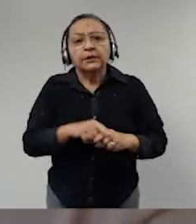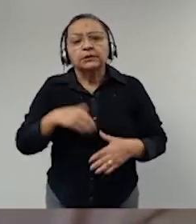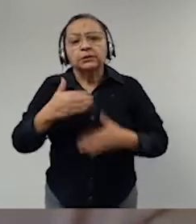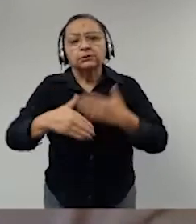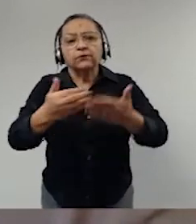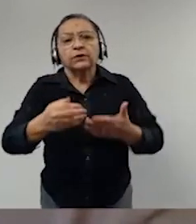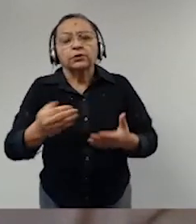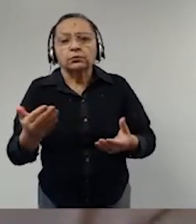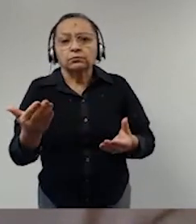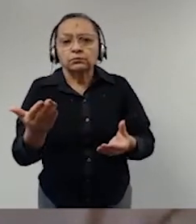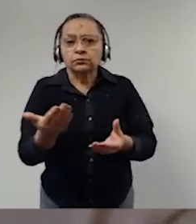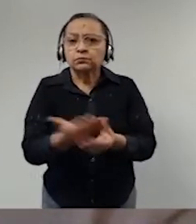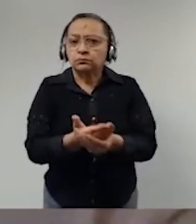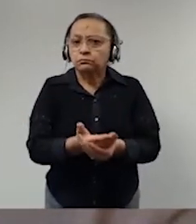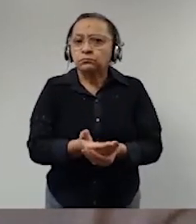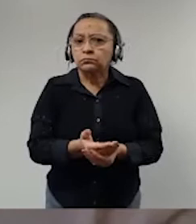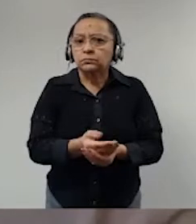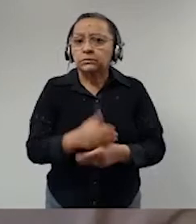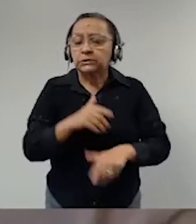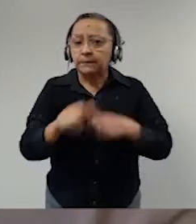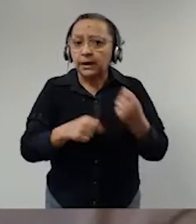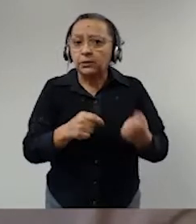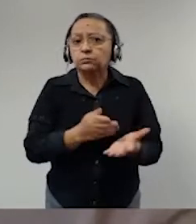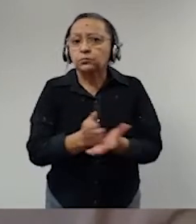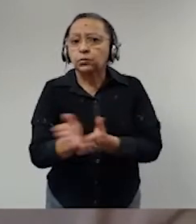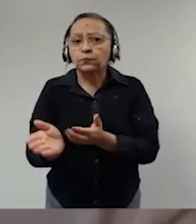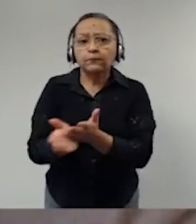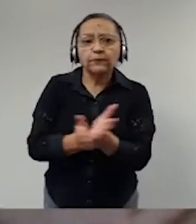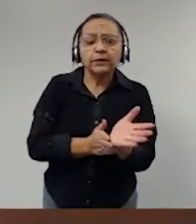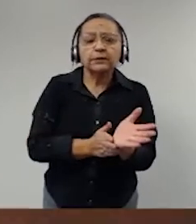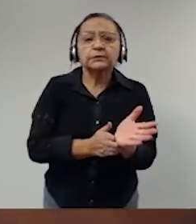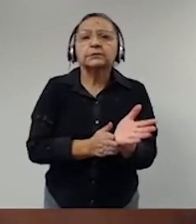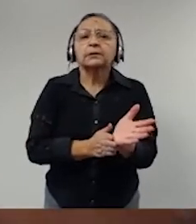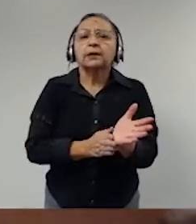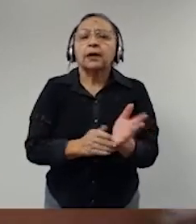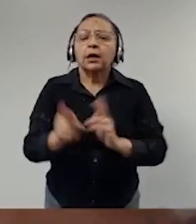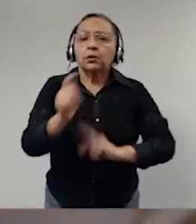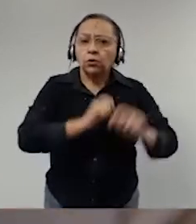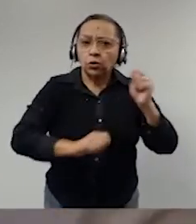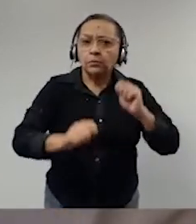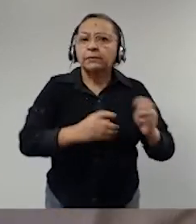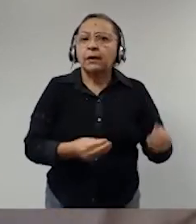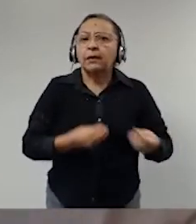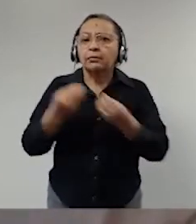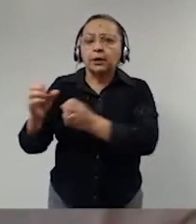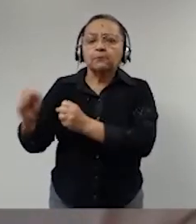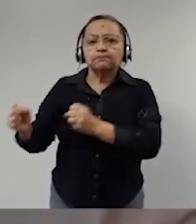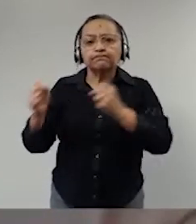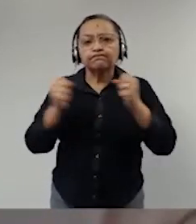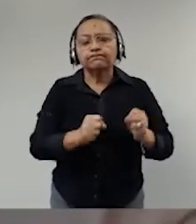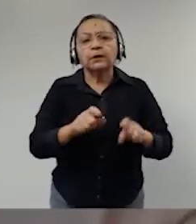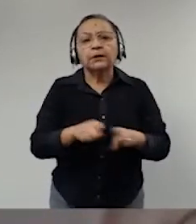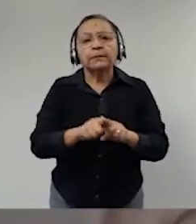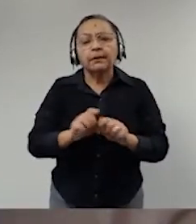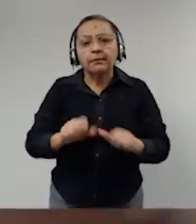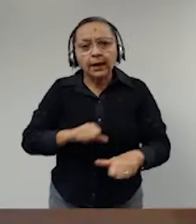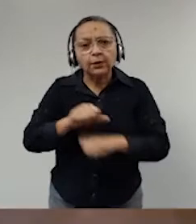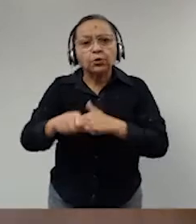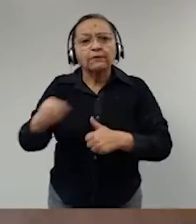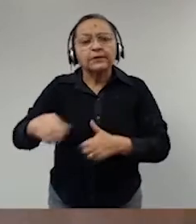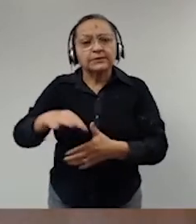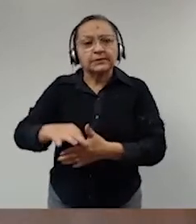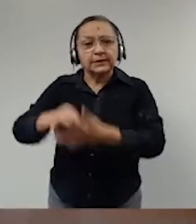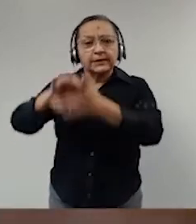desenvolvendo ações que, por vias econômicas, empoderam e mudam esses territórios e formam essas lideranças. E, para nós, estar